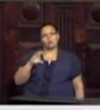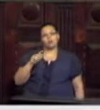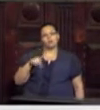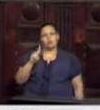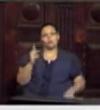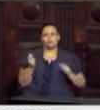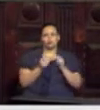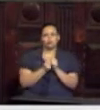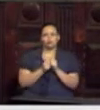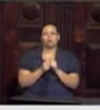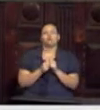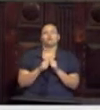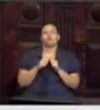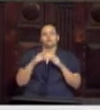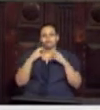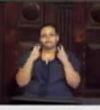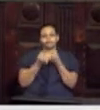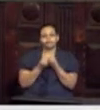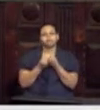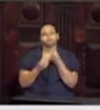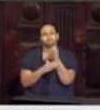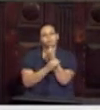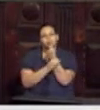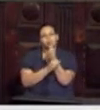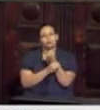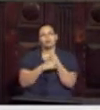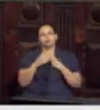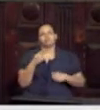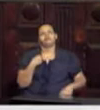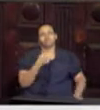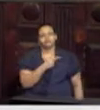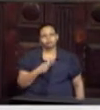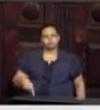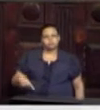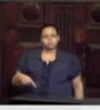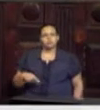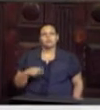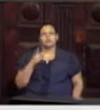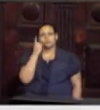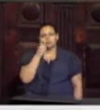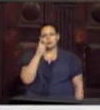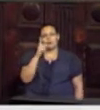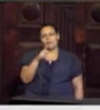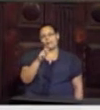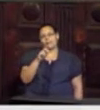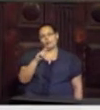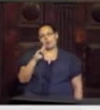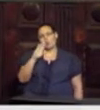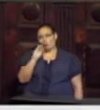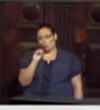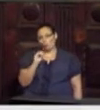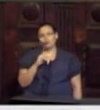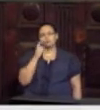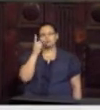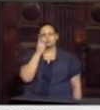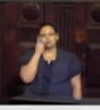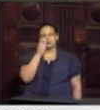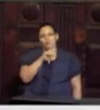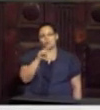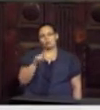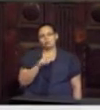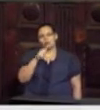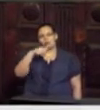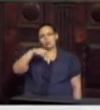Comissão de Segurança, presidiu essa audiência, o deputado Paulo Ramos, o deputado Carlos Osório, o deputado Zaqueu Teixeira,